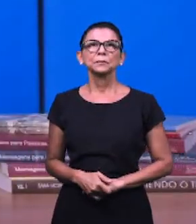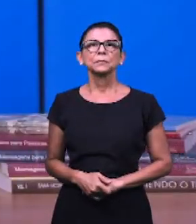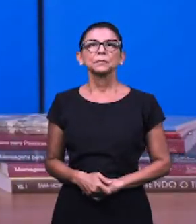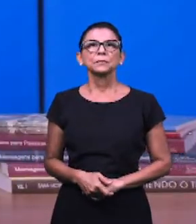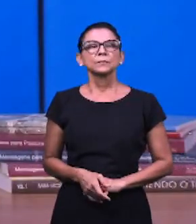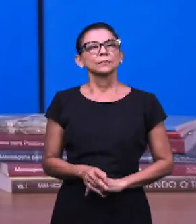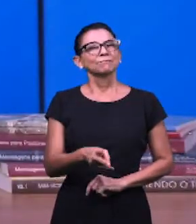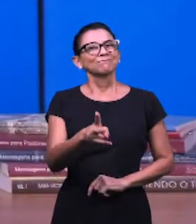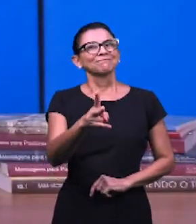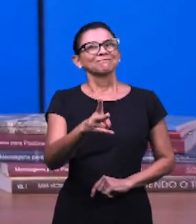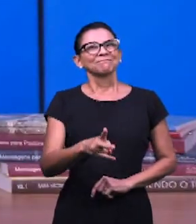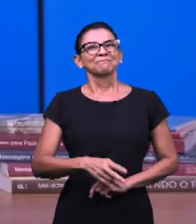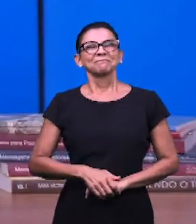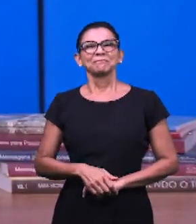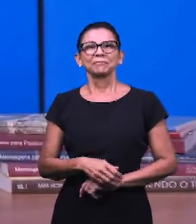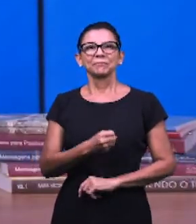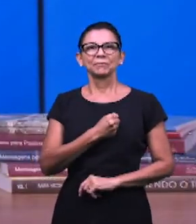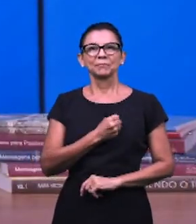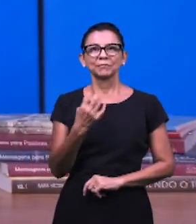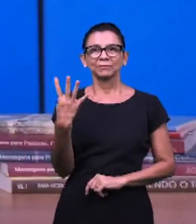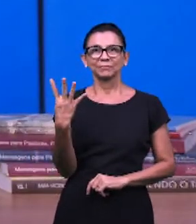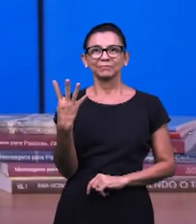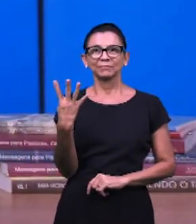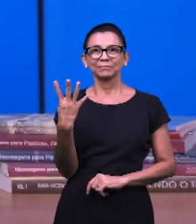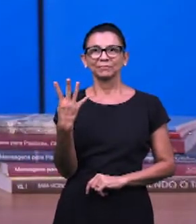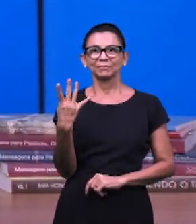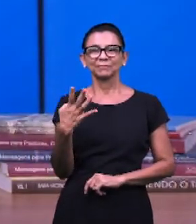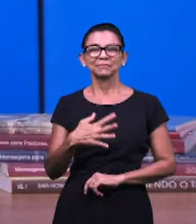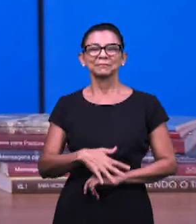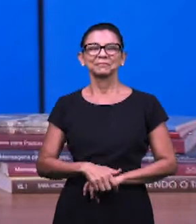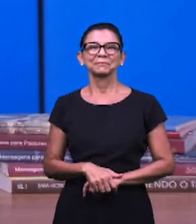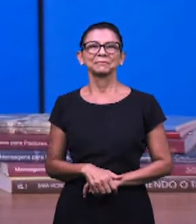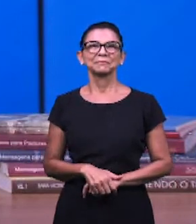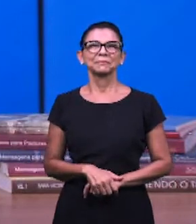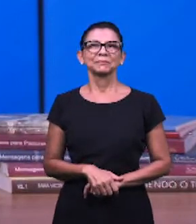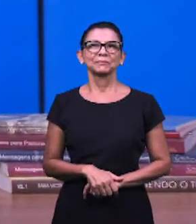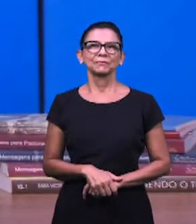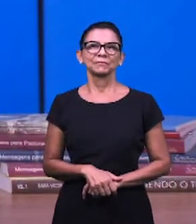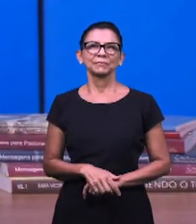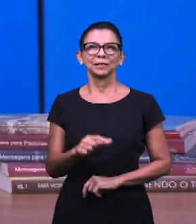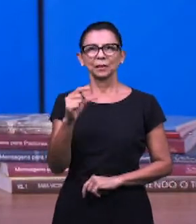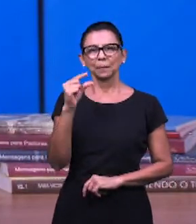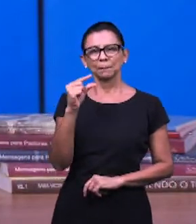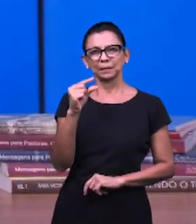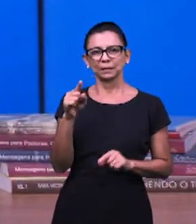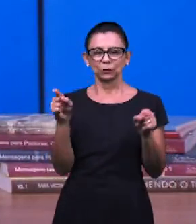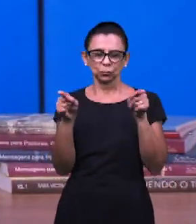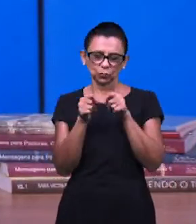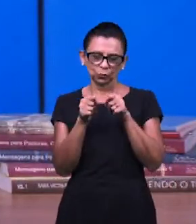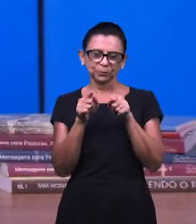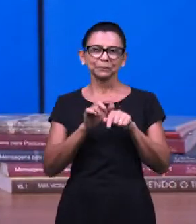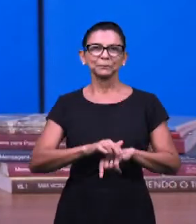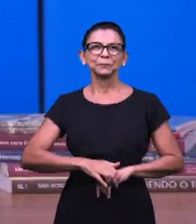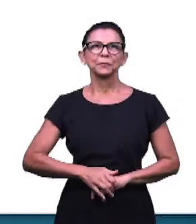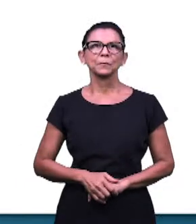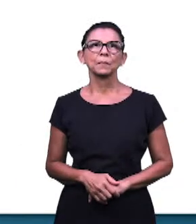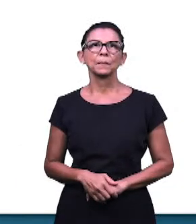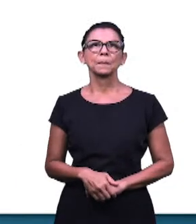irmãos? Vamos continuar, então. Agora é a nossa quarta pergunta. E a nossa quarta pergunta, ela é bem pequena, mas ela diz